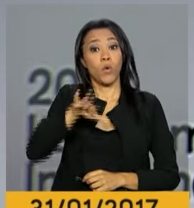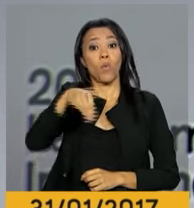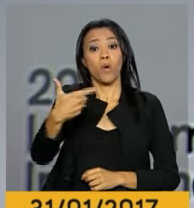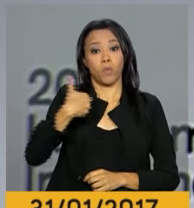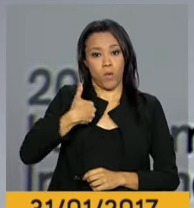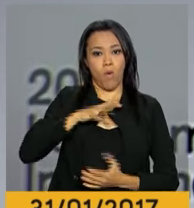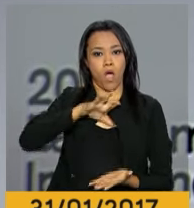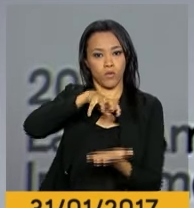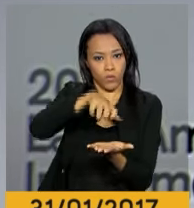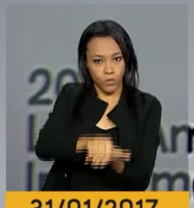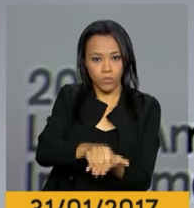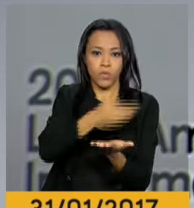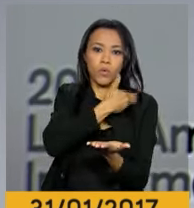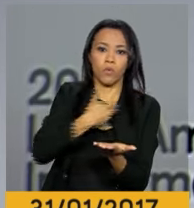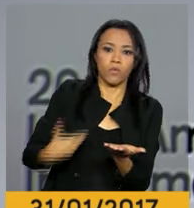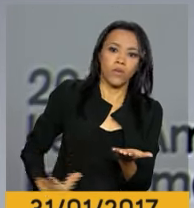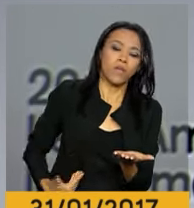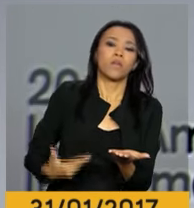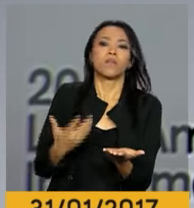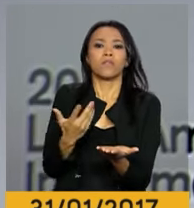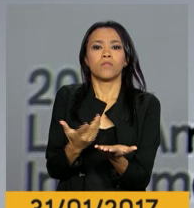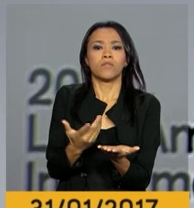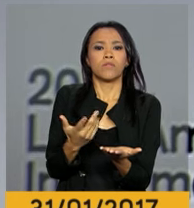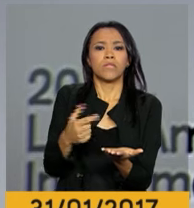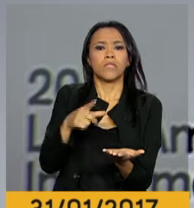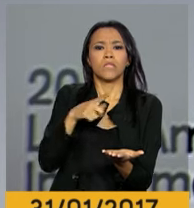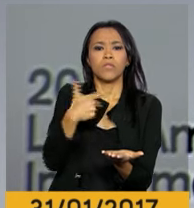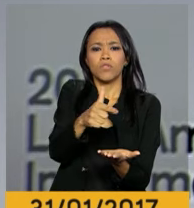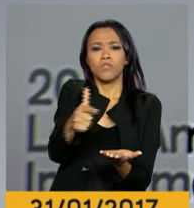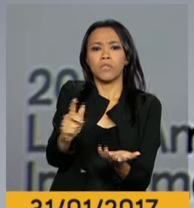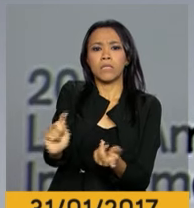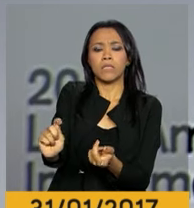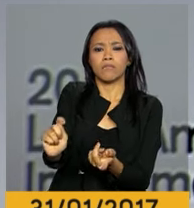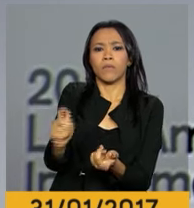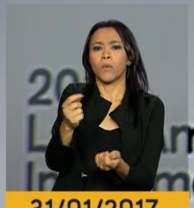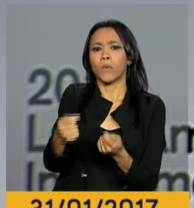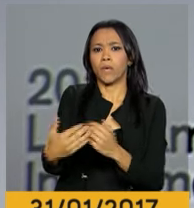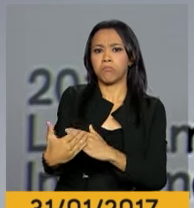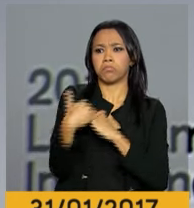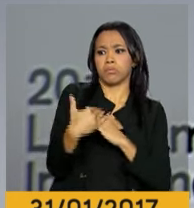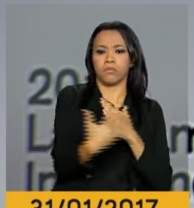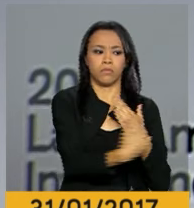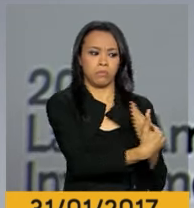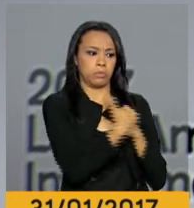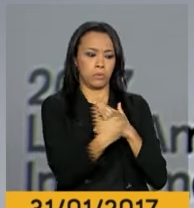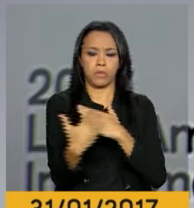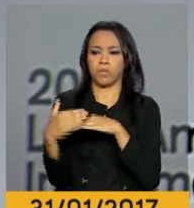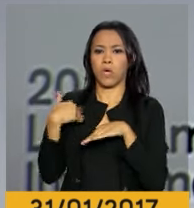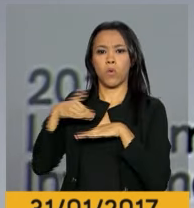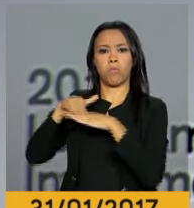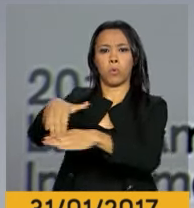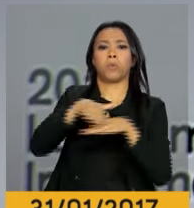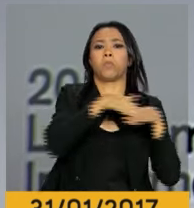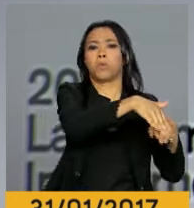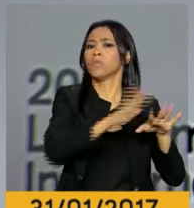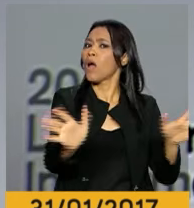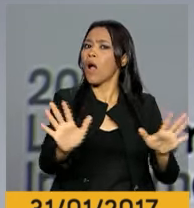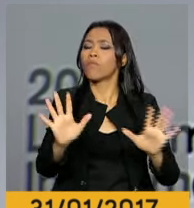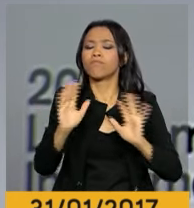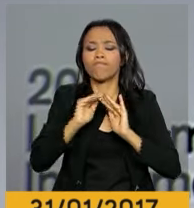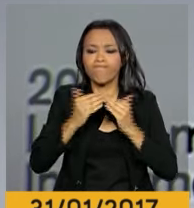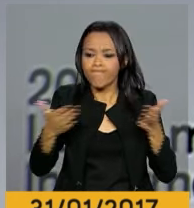governo nós passamos a governar sem imposições passamos a ouvir e a